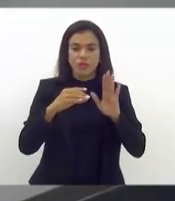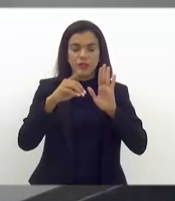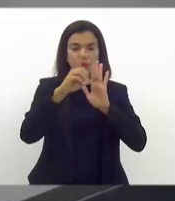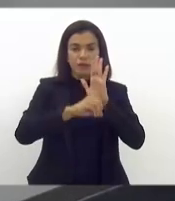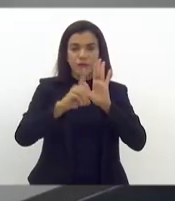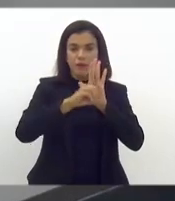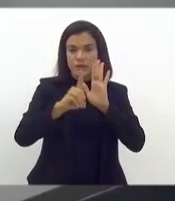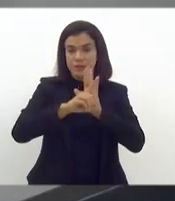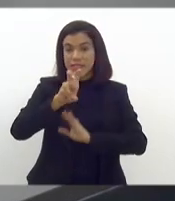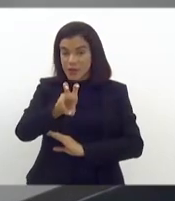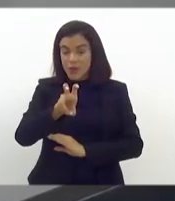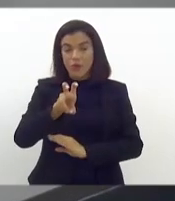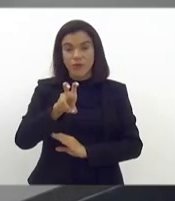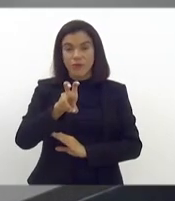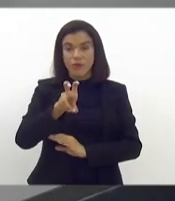2023.